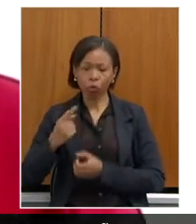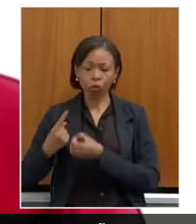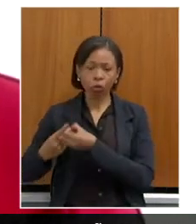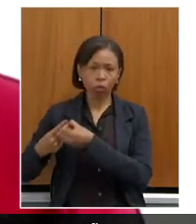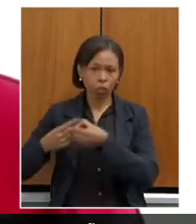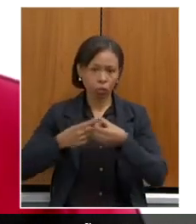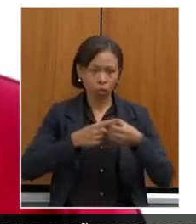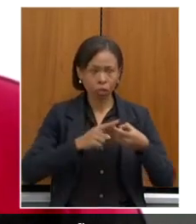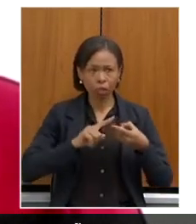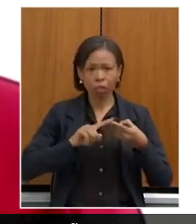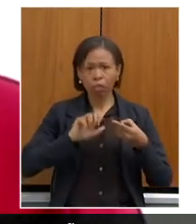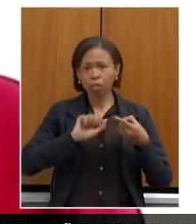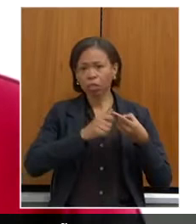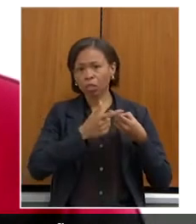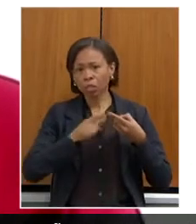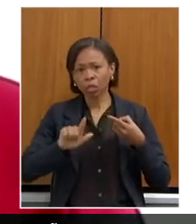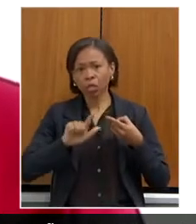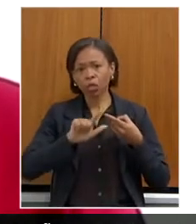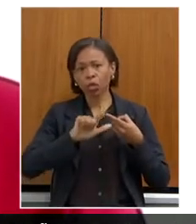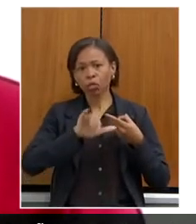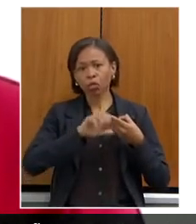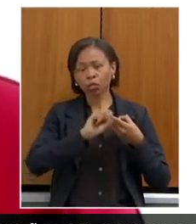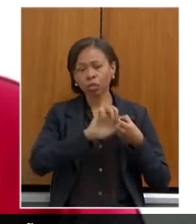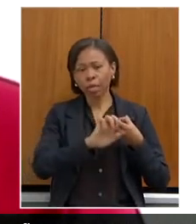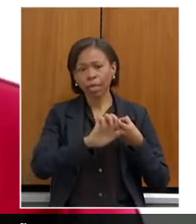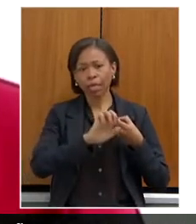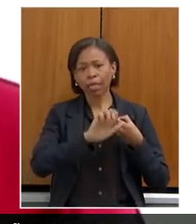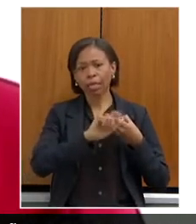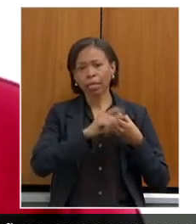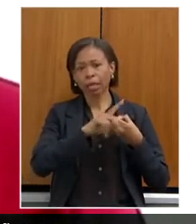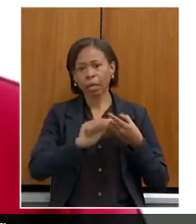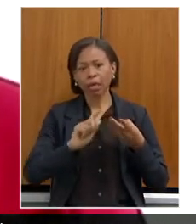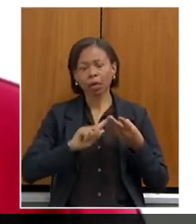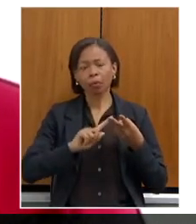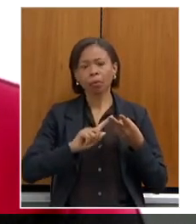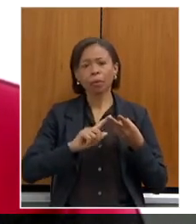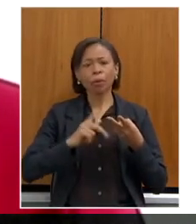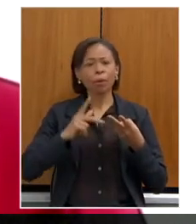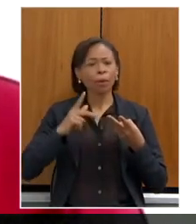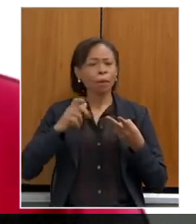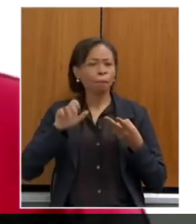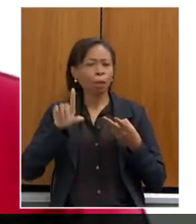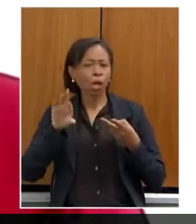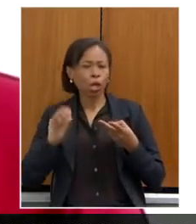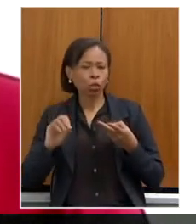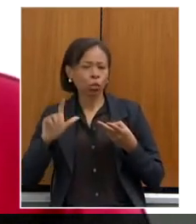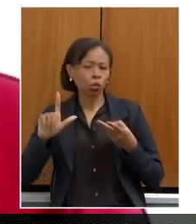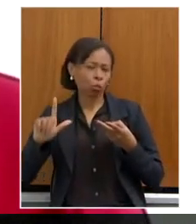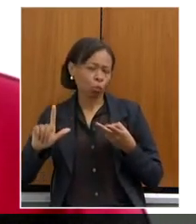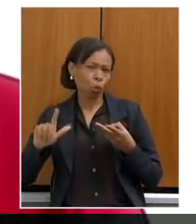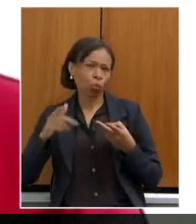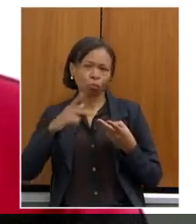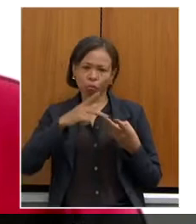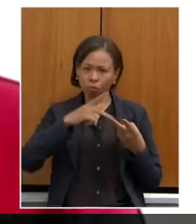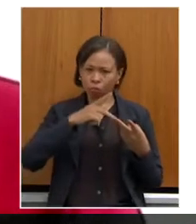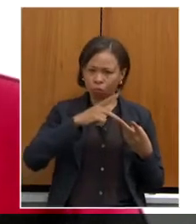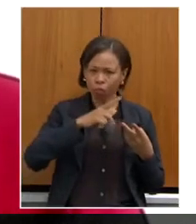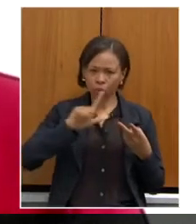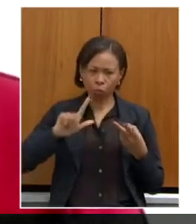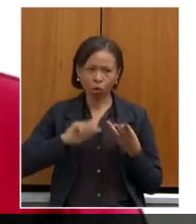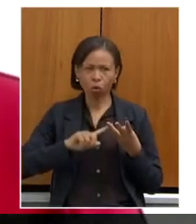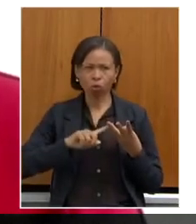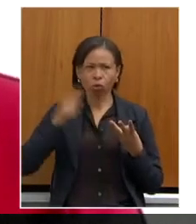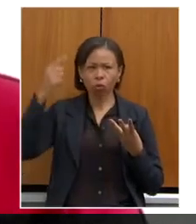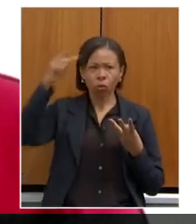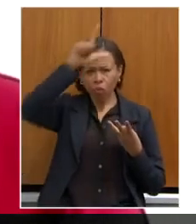como São José da Lapa Pedro Leopoldo Ribeirão das Neves Santa Luzia e mais dez municípios e os